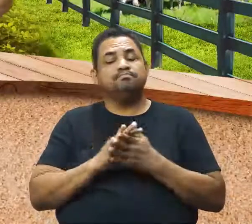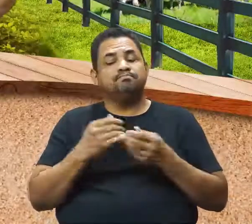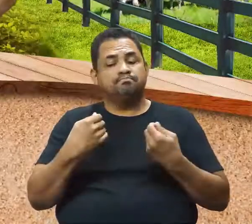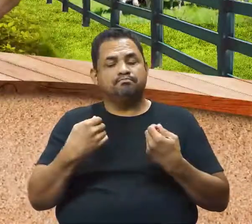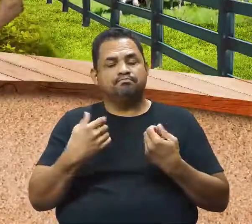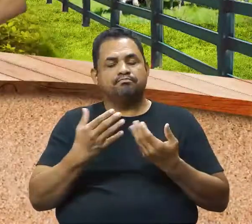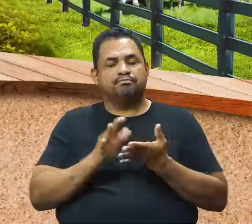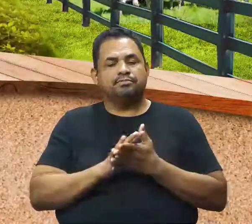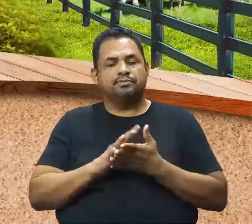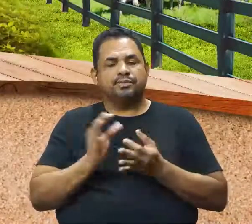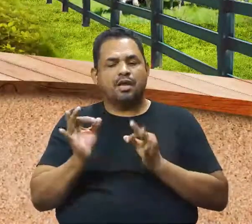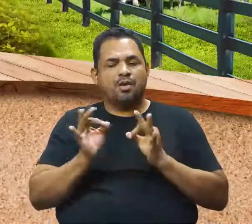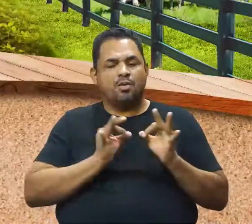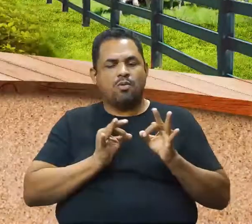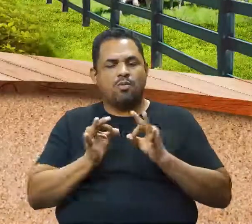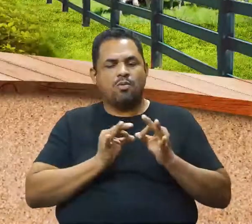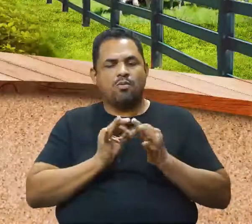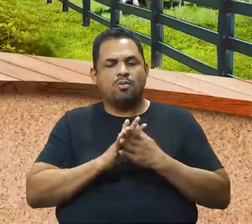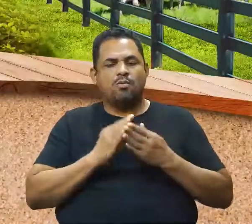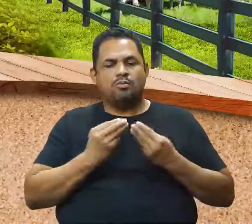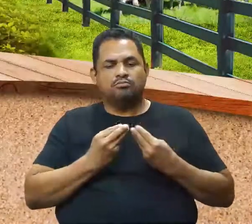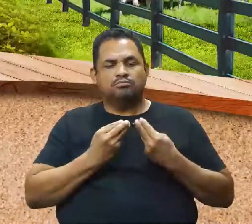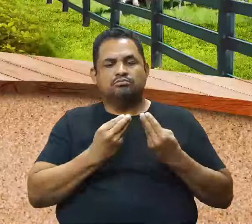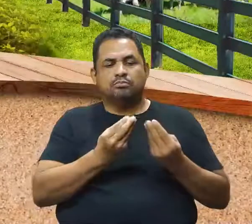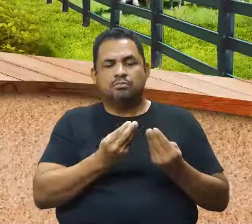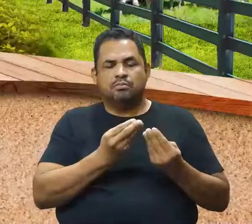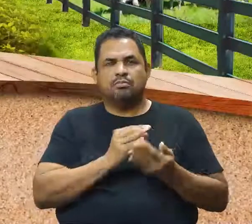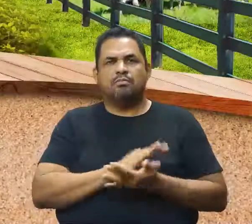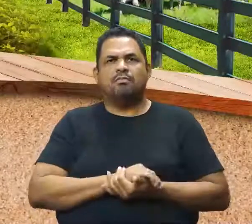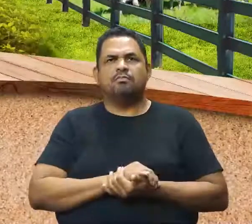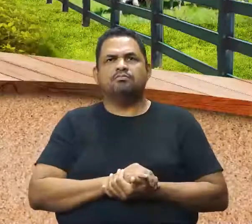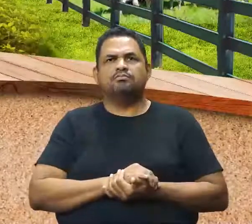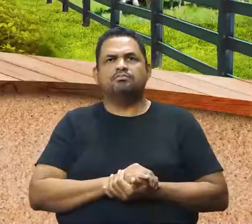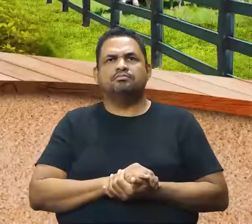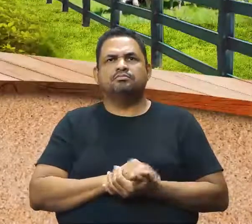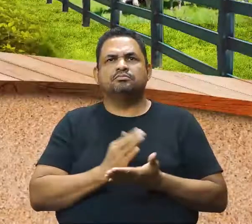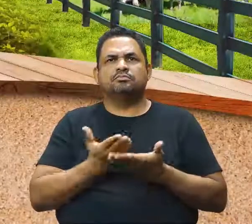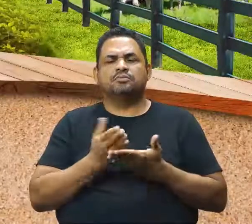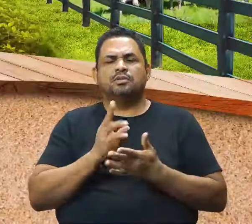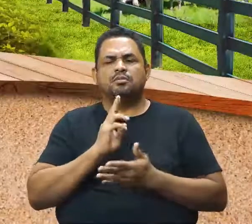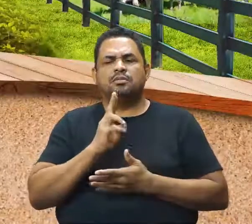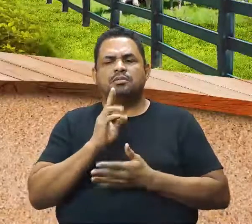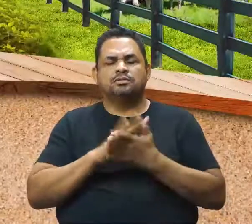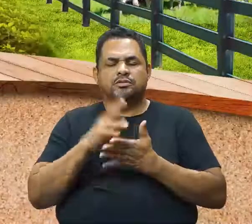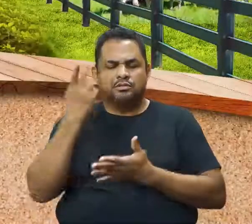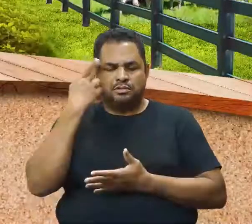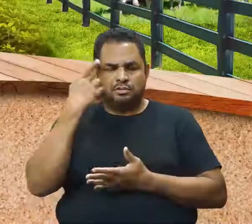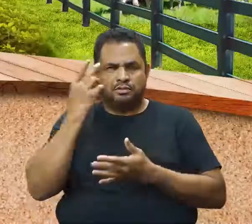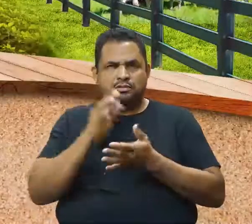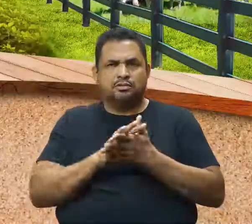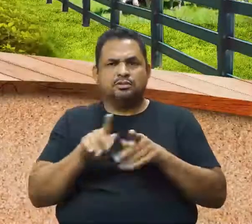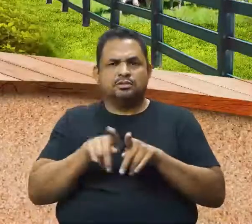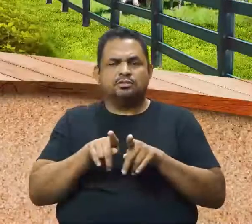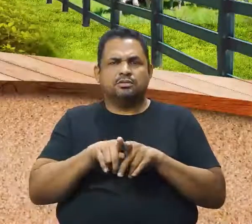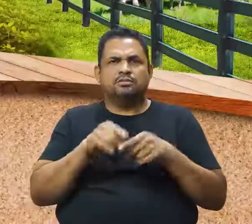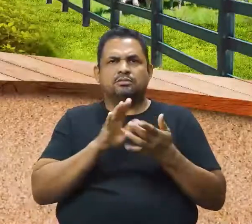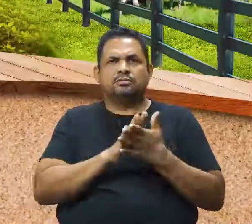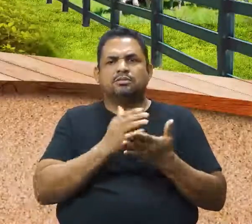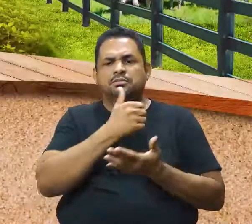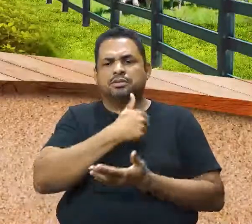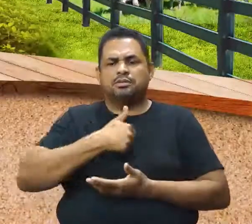preparado a abastecer o mercado, não só com o processo natural, mas com o processo